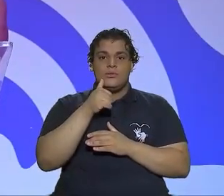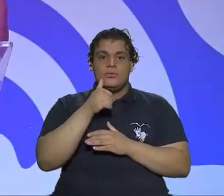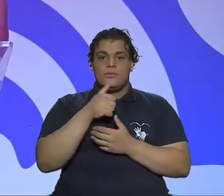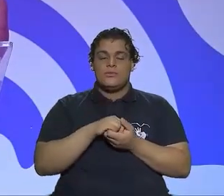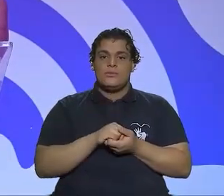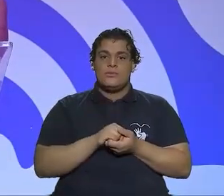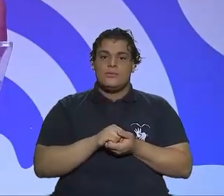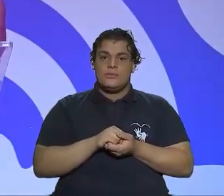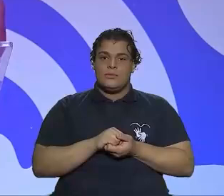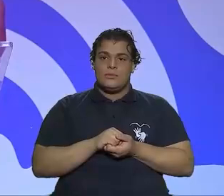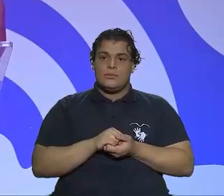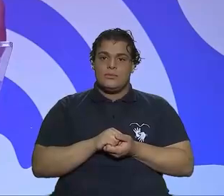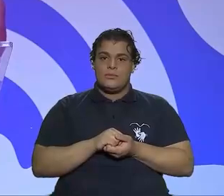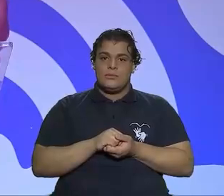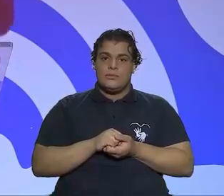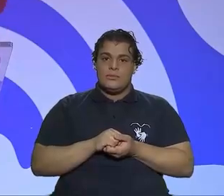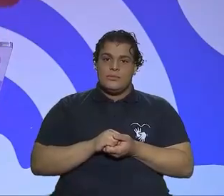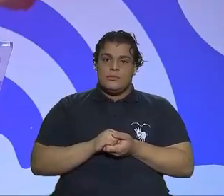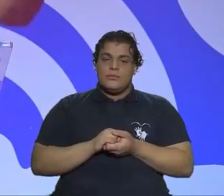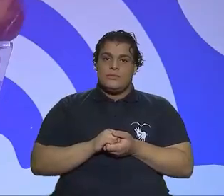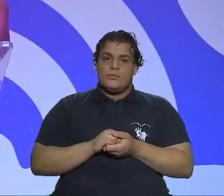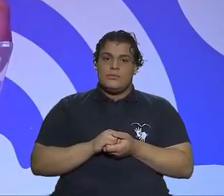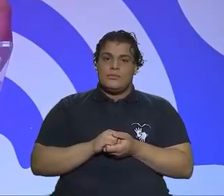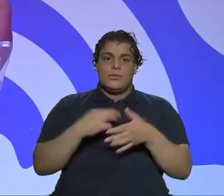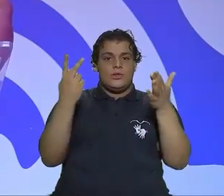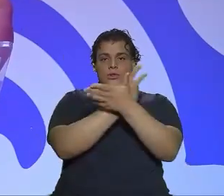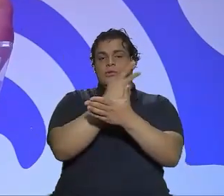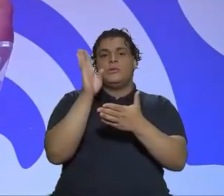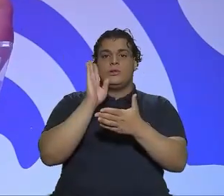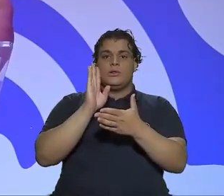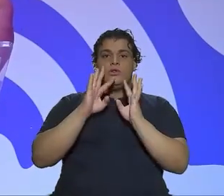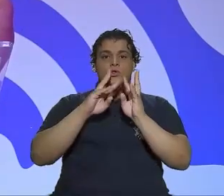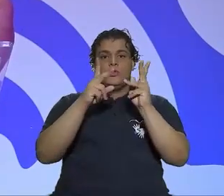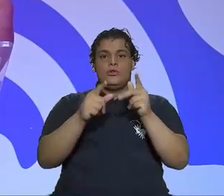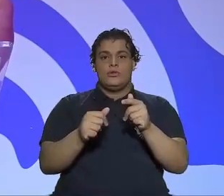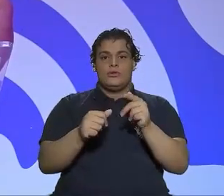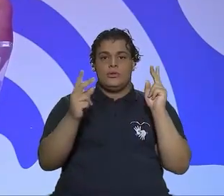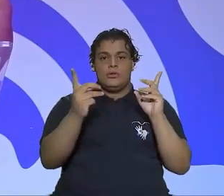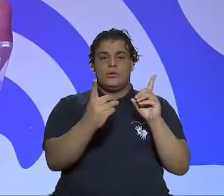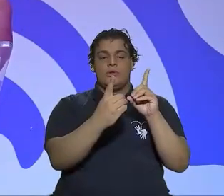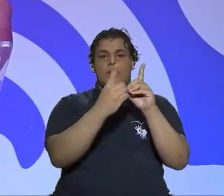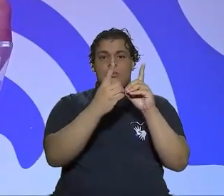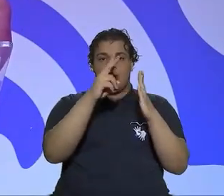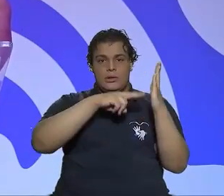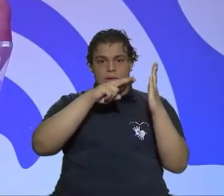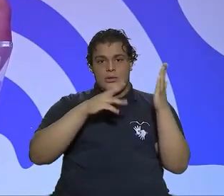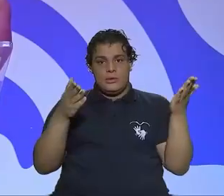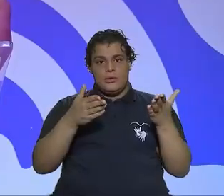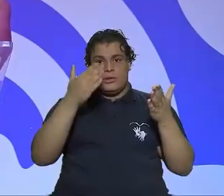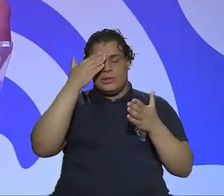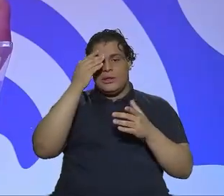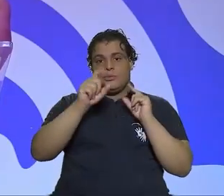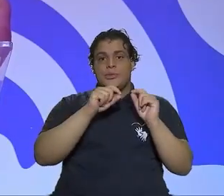É um fenômeno interessante, todo mundo que acompanha as leituras hoje em dia sabe que